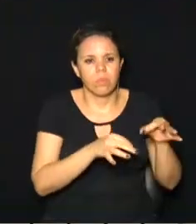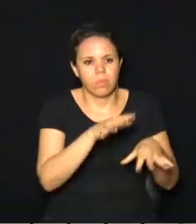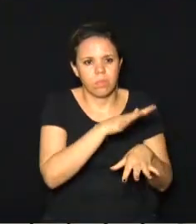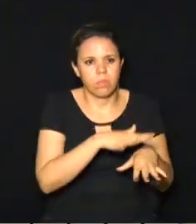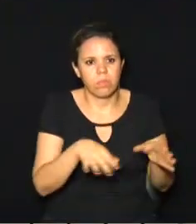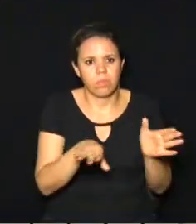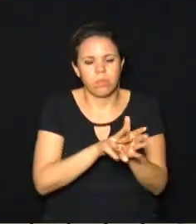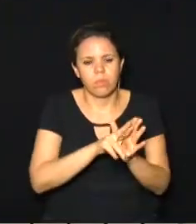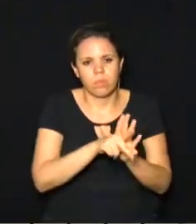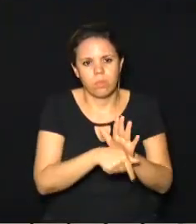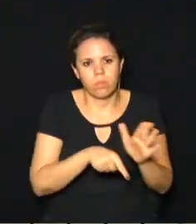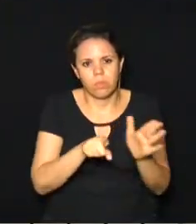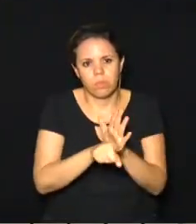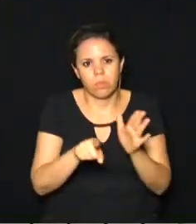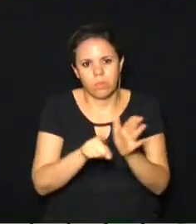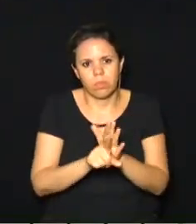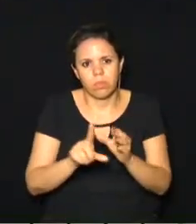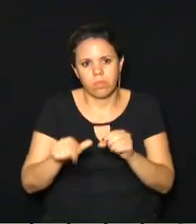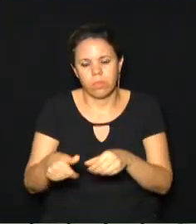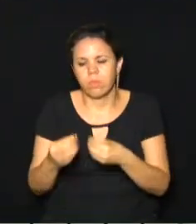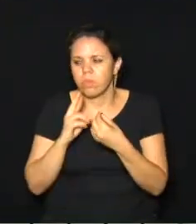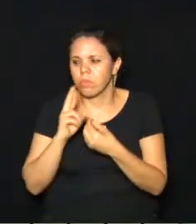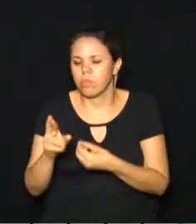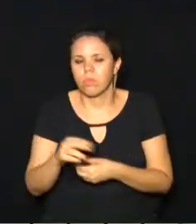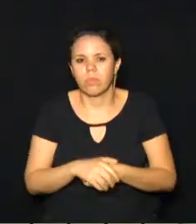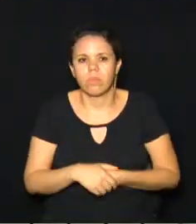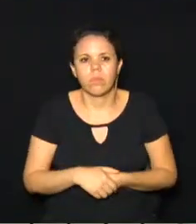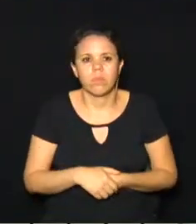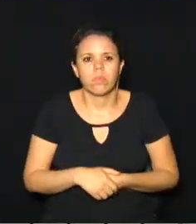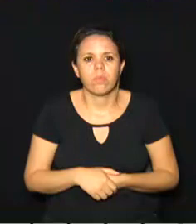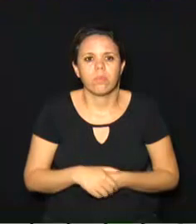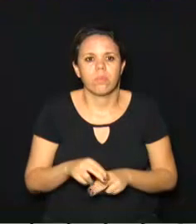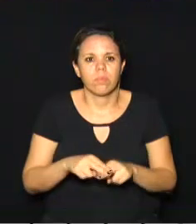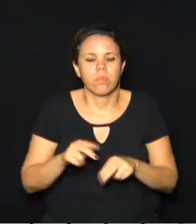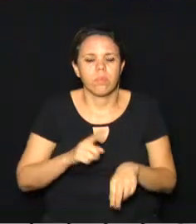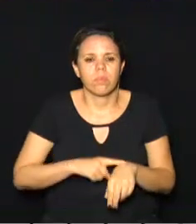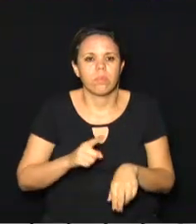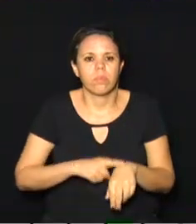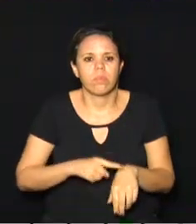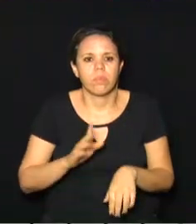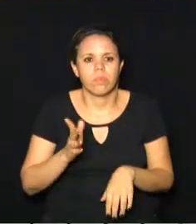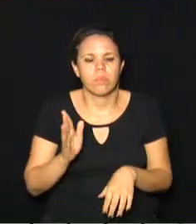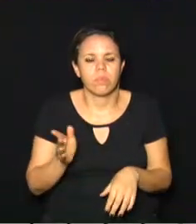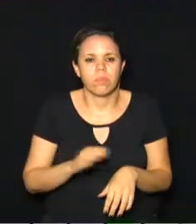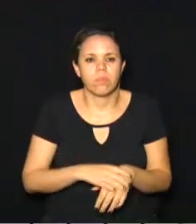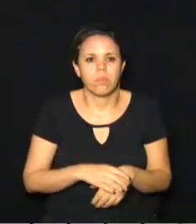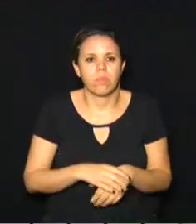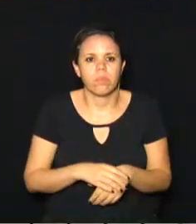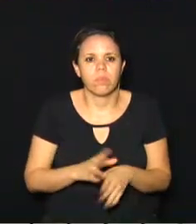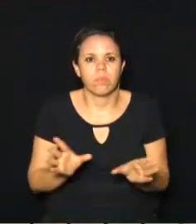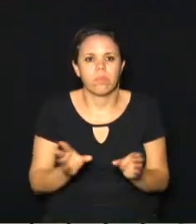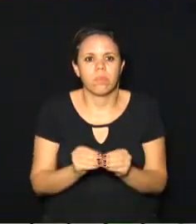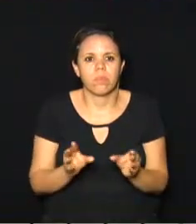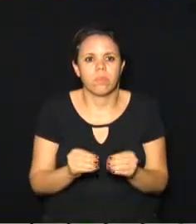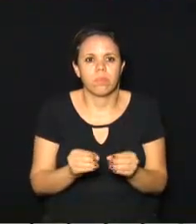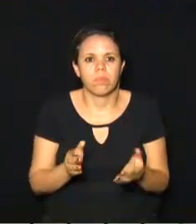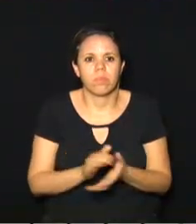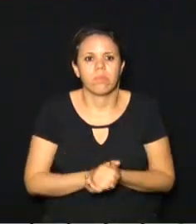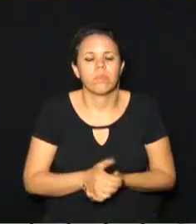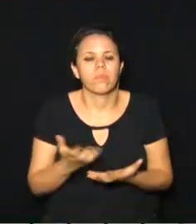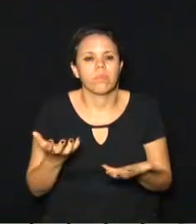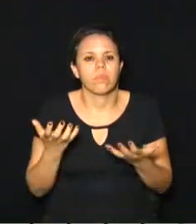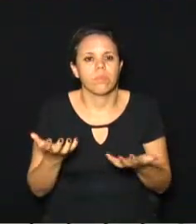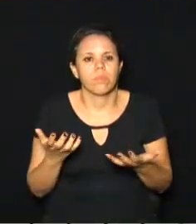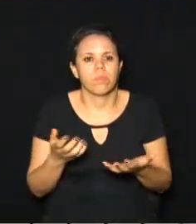chegaram outras perguntas, mas eu vou procurar depois respondê-los, tá? Por conta aqui do nosso tempo e já da nossa conclusão. Eu queria,